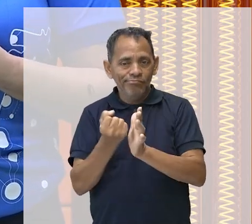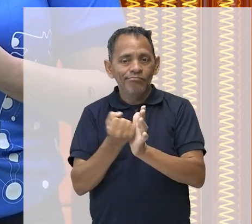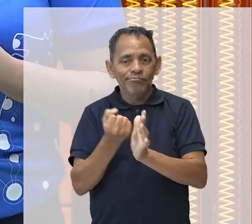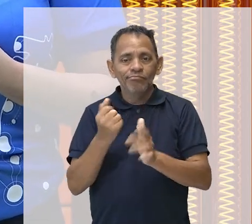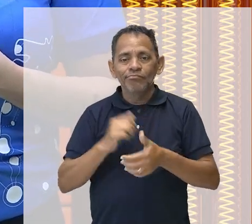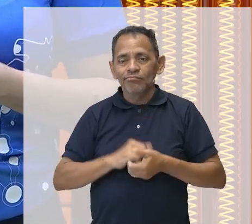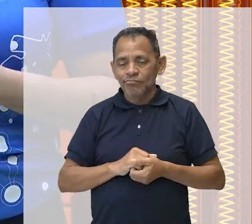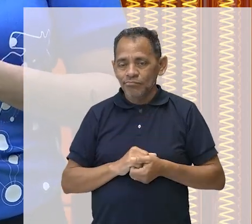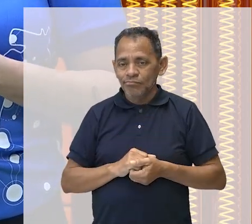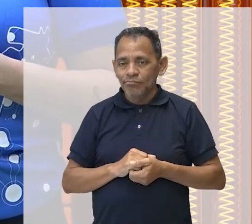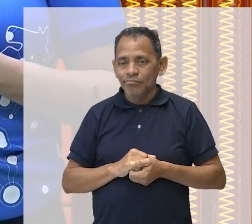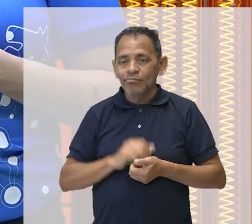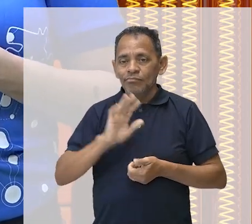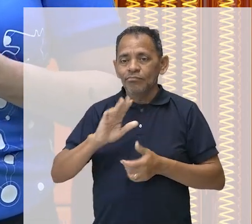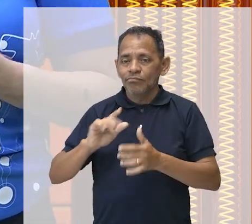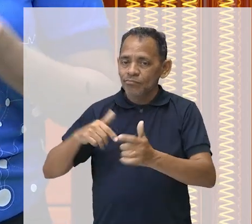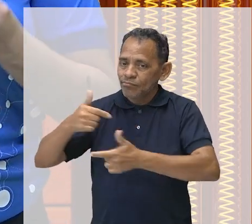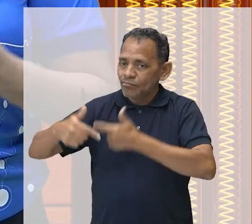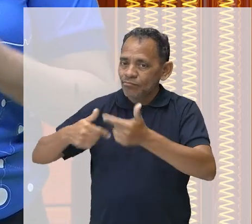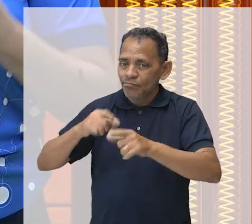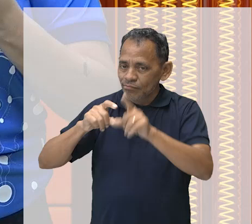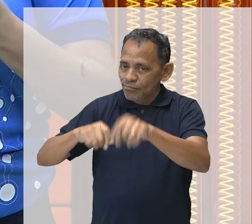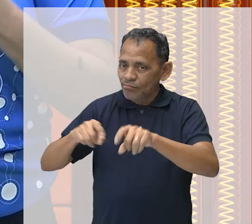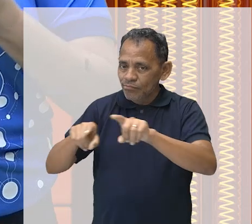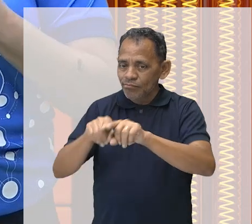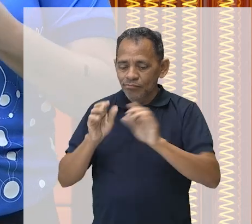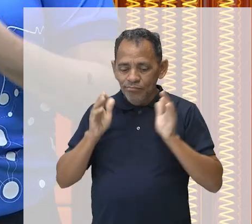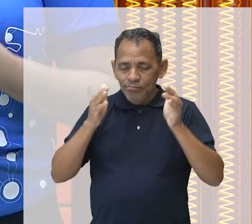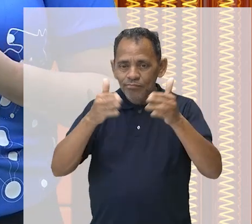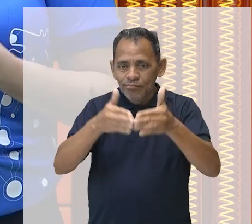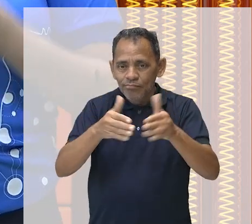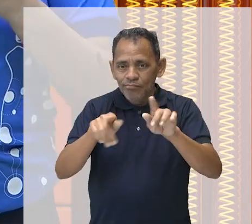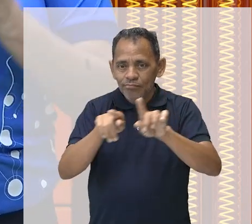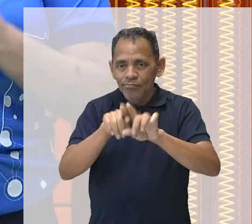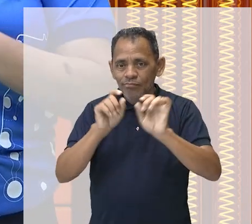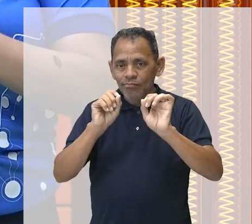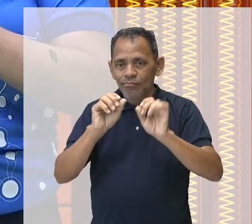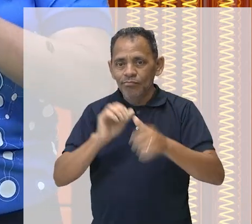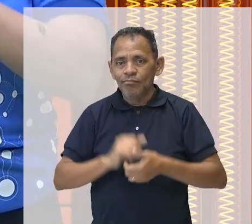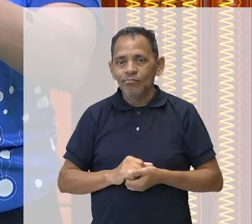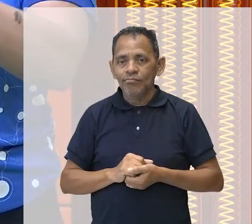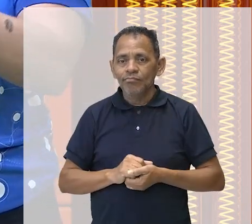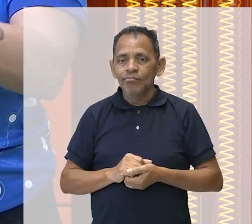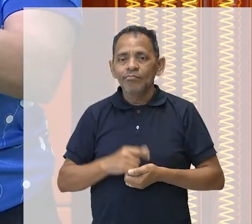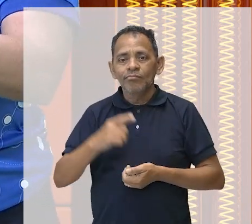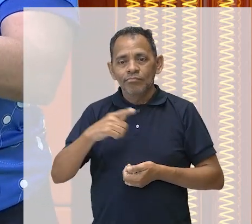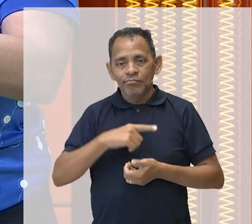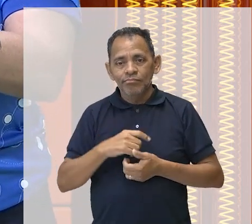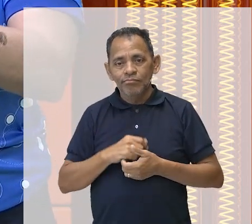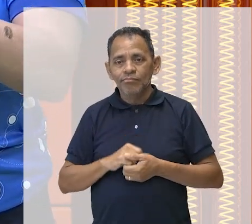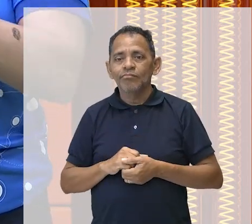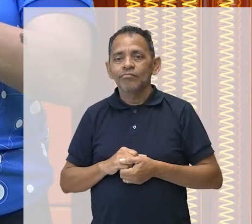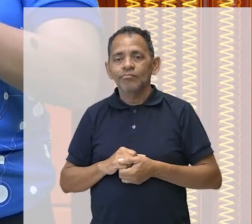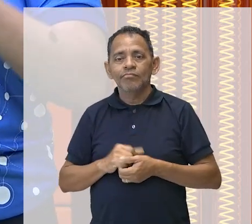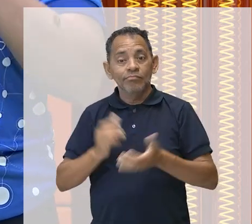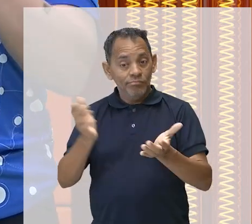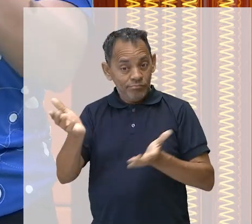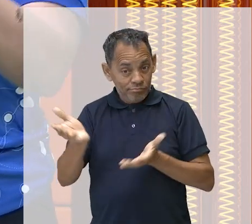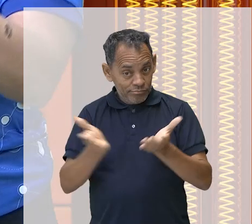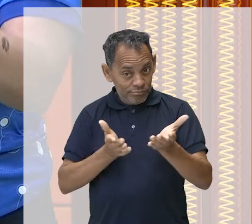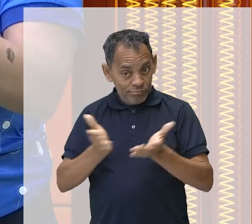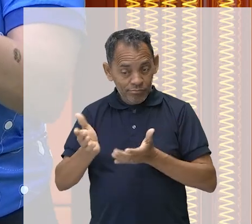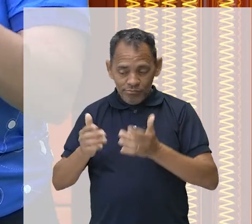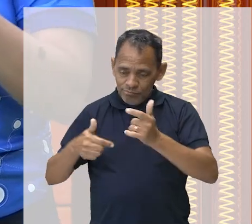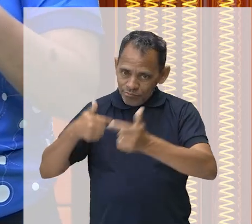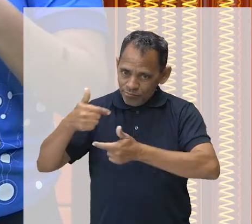agrícola era central, né? Acabava sendo centralizado ali, onde tínhamos os servos que acabavam